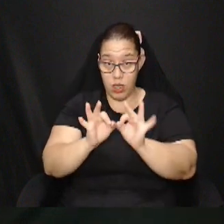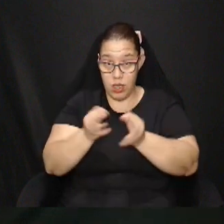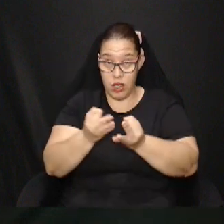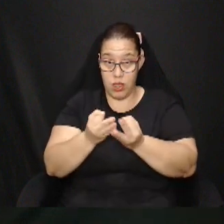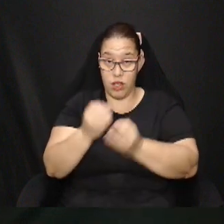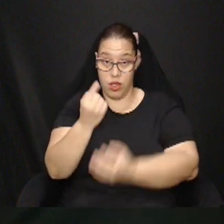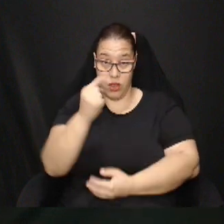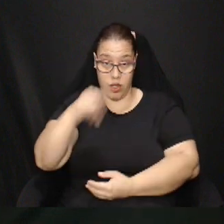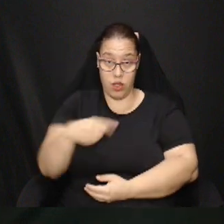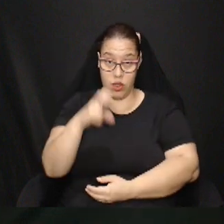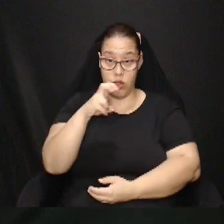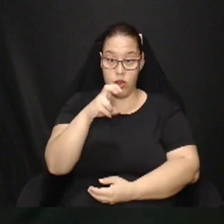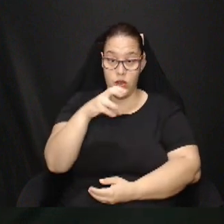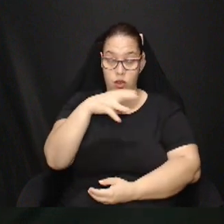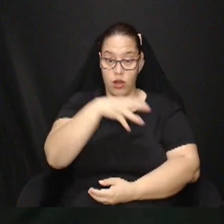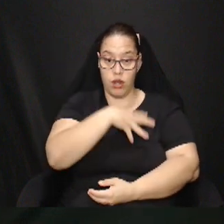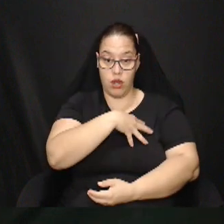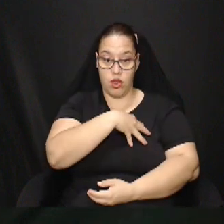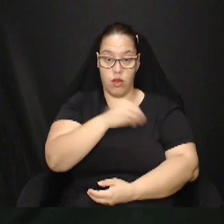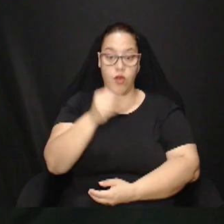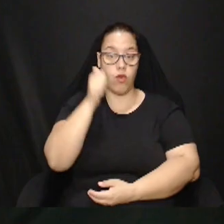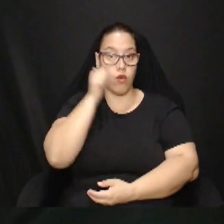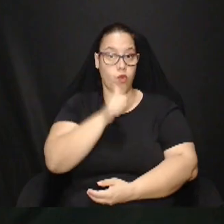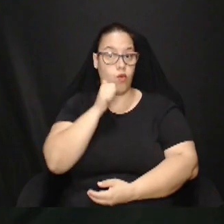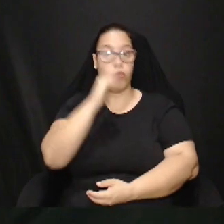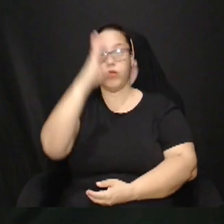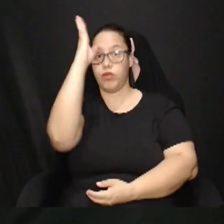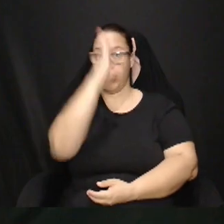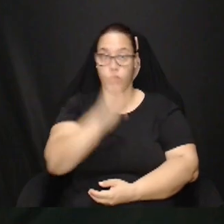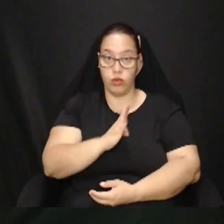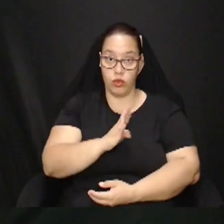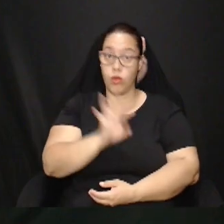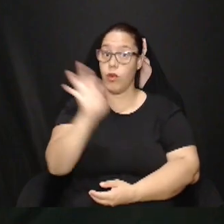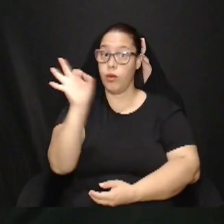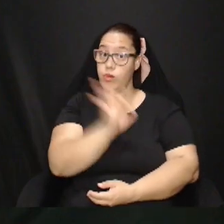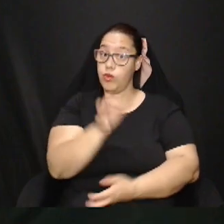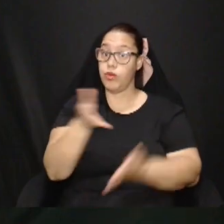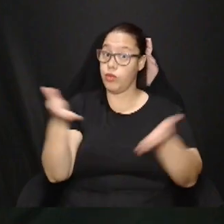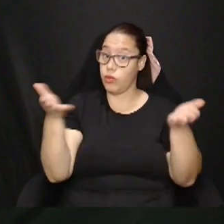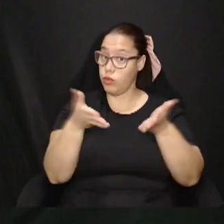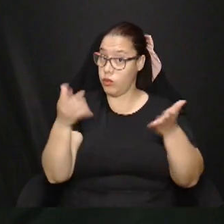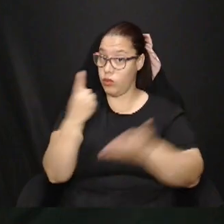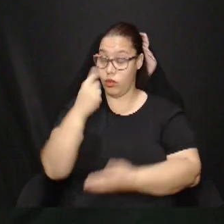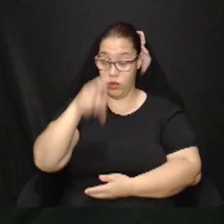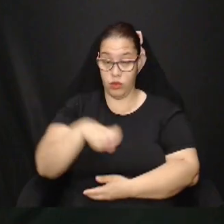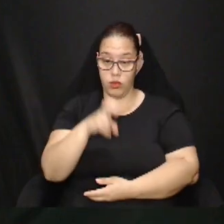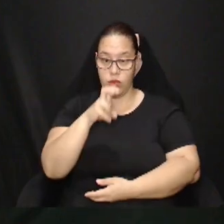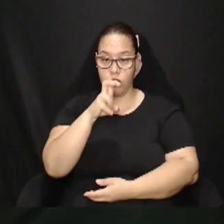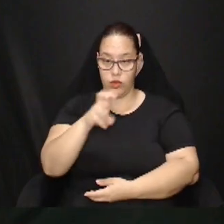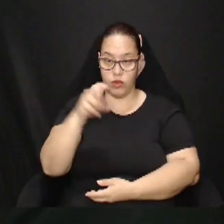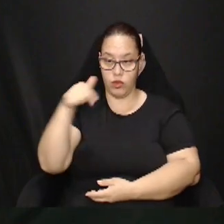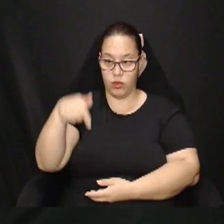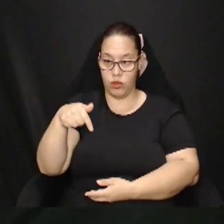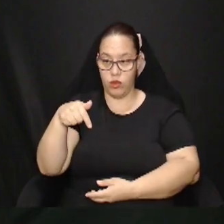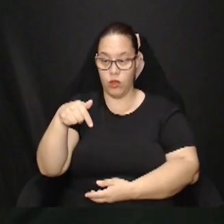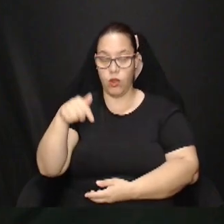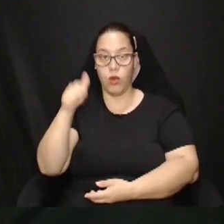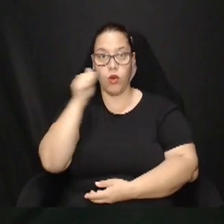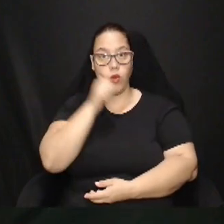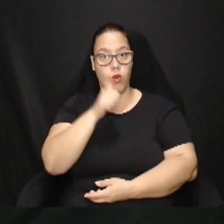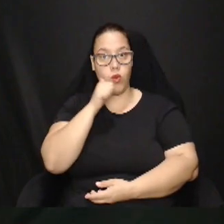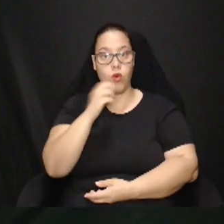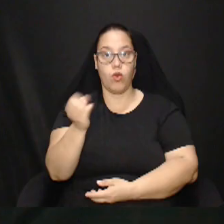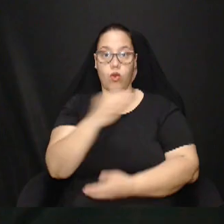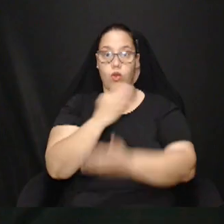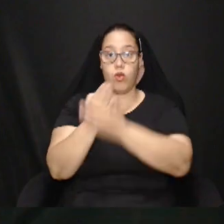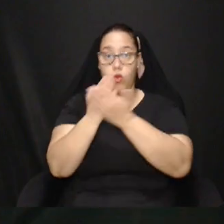1,5 filhos por mulher. No Brasil, a taxa atual é de 1,57 filhos por mulher. Um novo estudo da